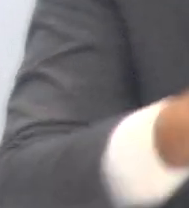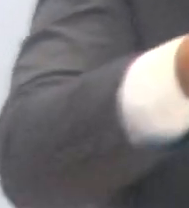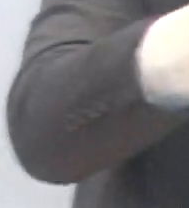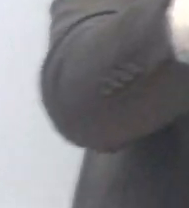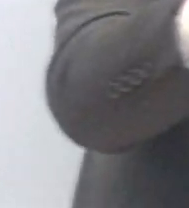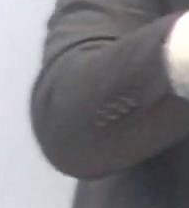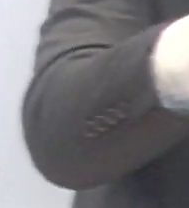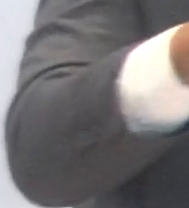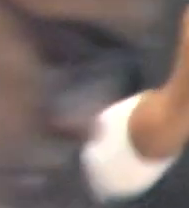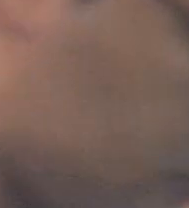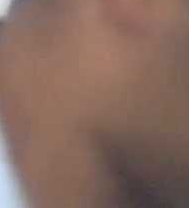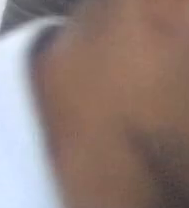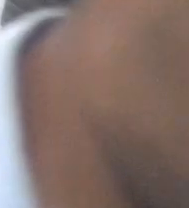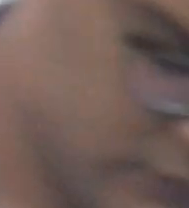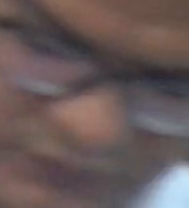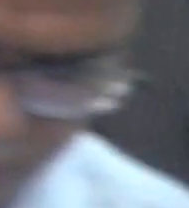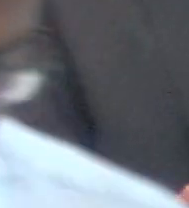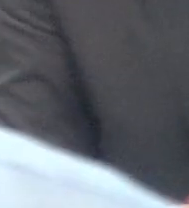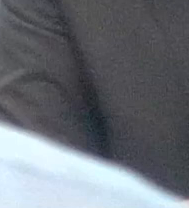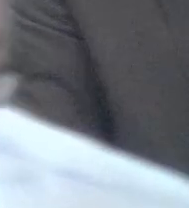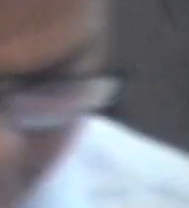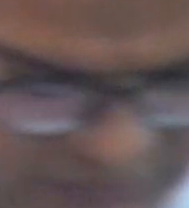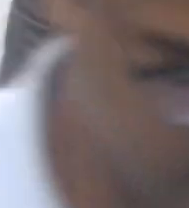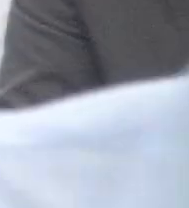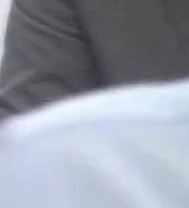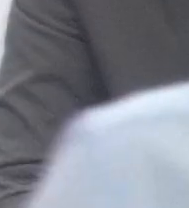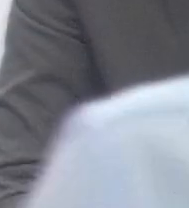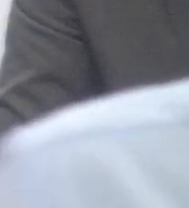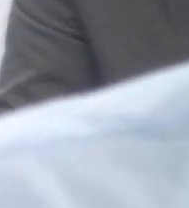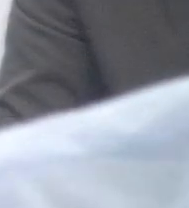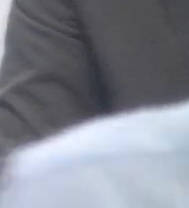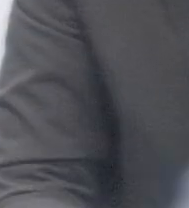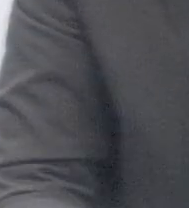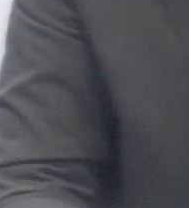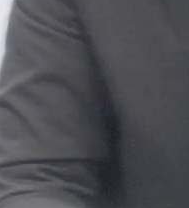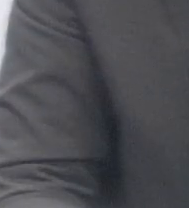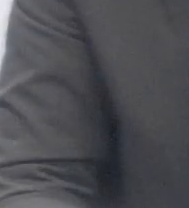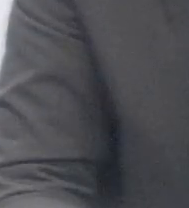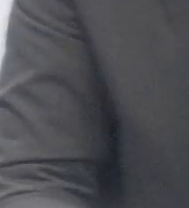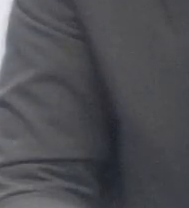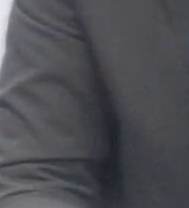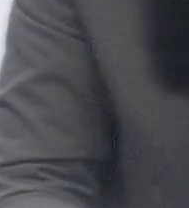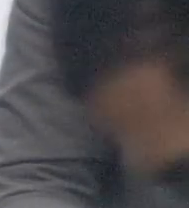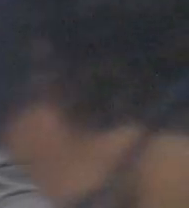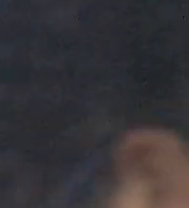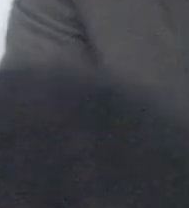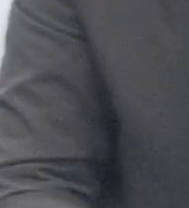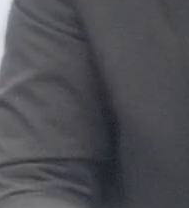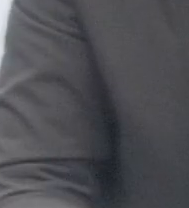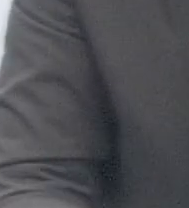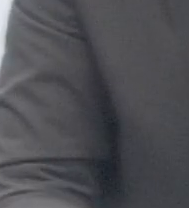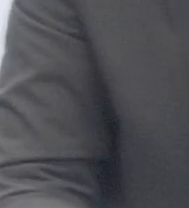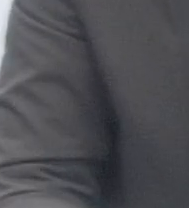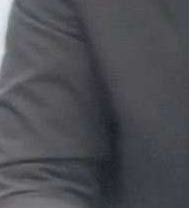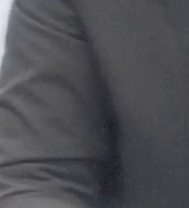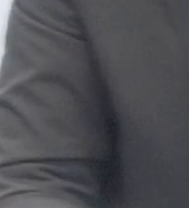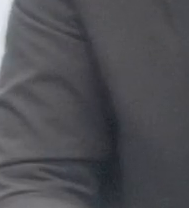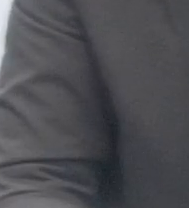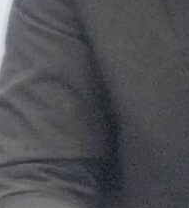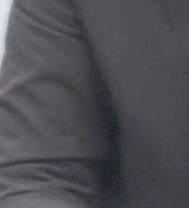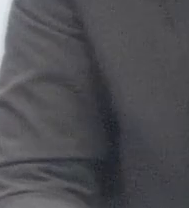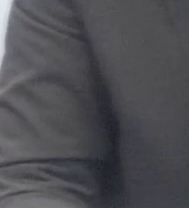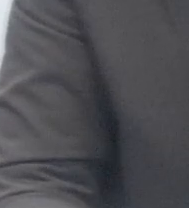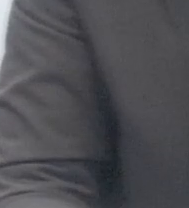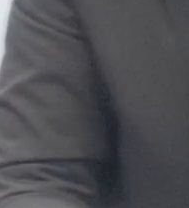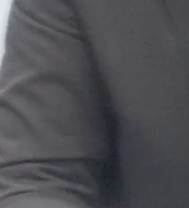contrato comercial que o contrato comercial permite a gente sabe disso não tô discutindo a legalidade do contrato contrato é isso diz que eu